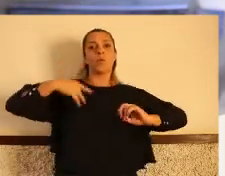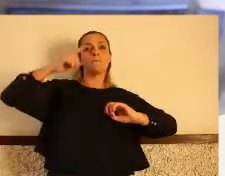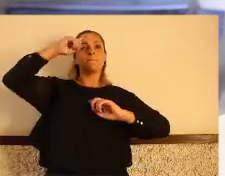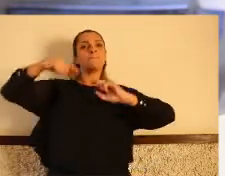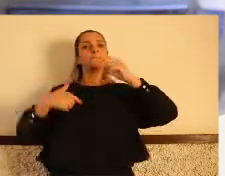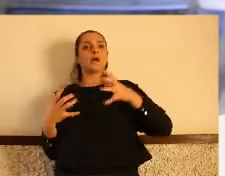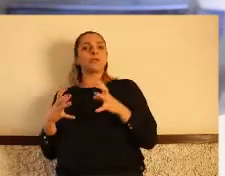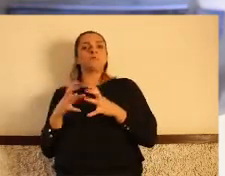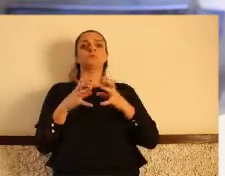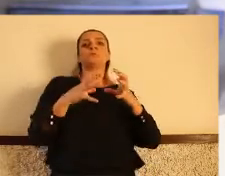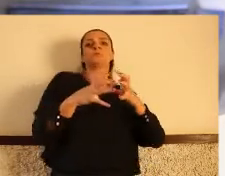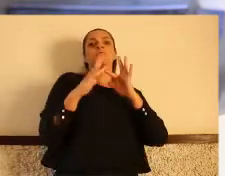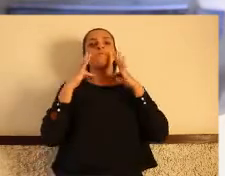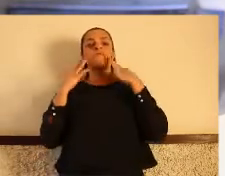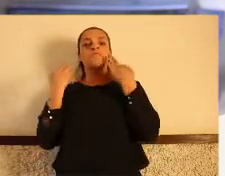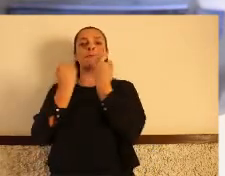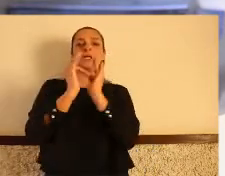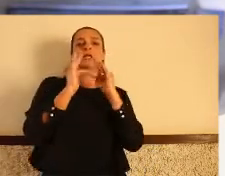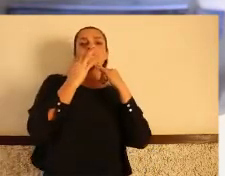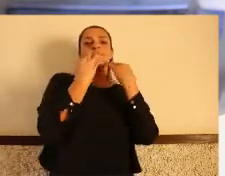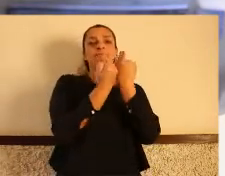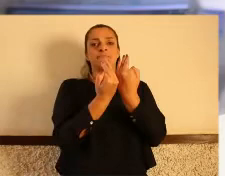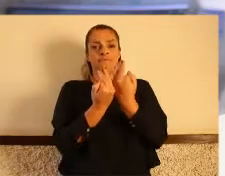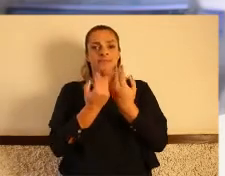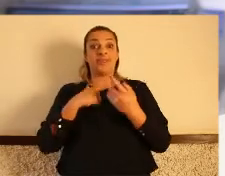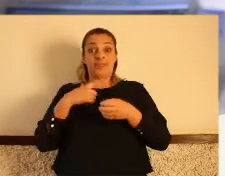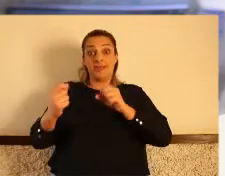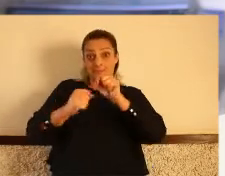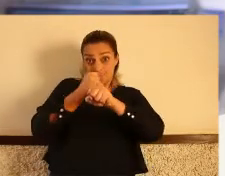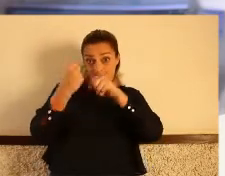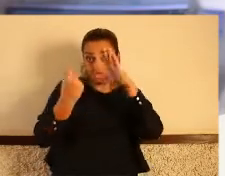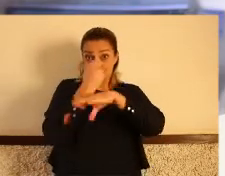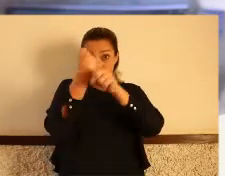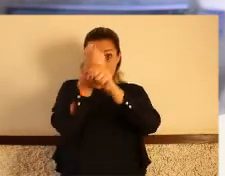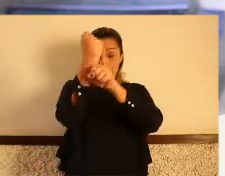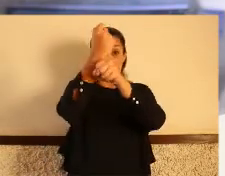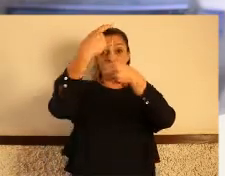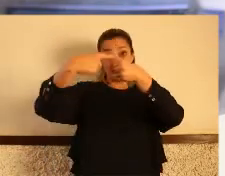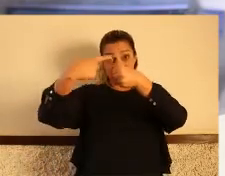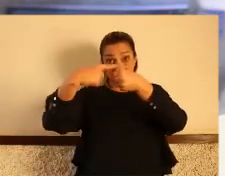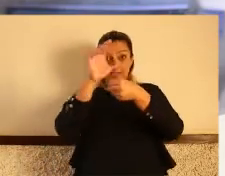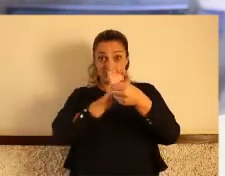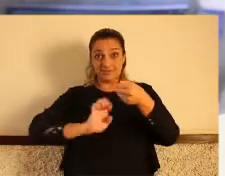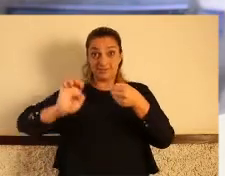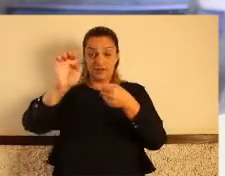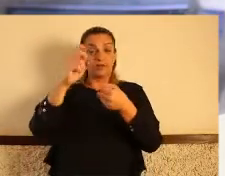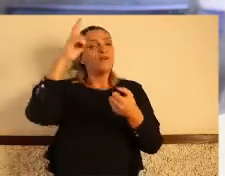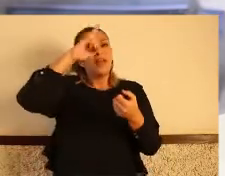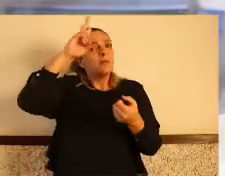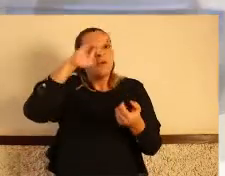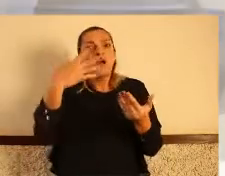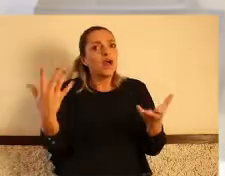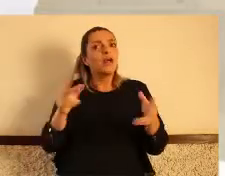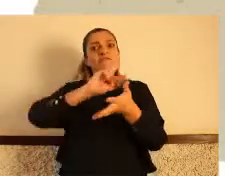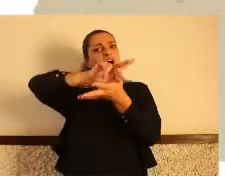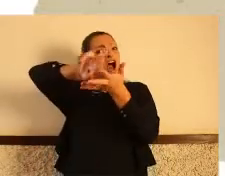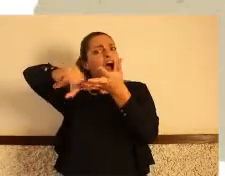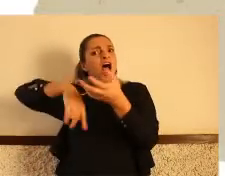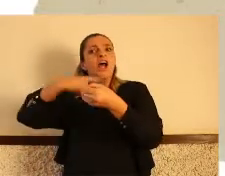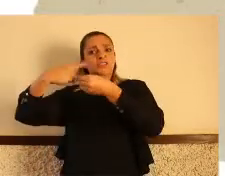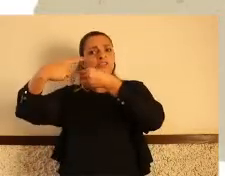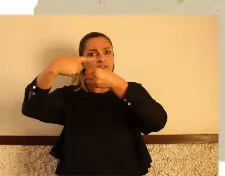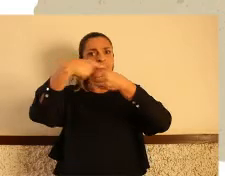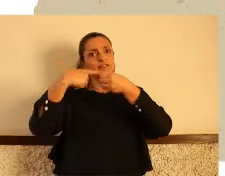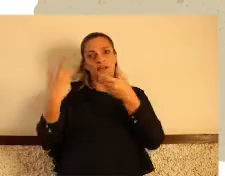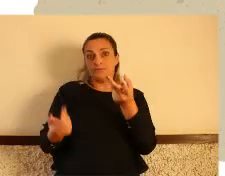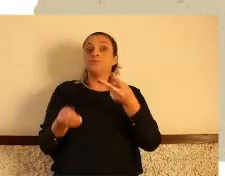gêneros, e aí acontece então a formação das cidades-estado. Todo mundo vai se lembrar das inúmeras